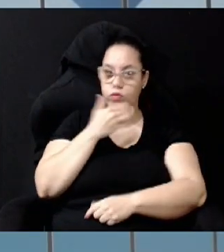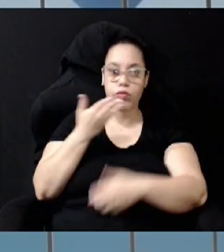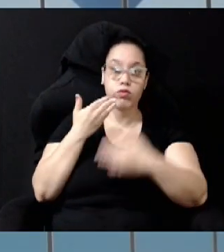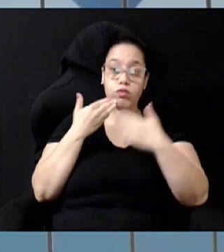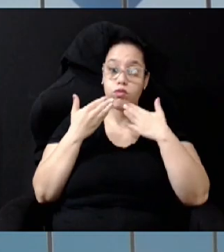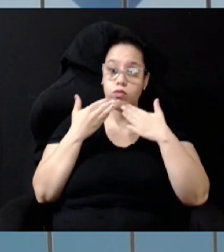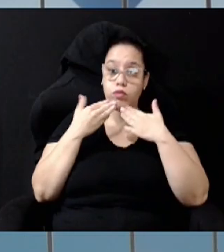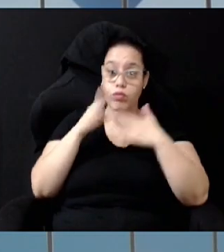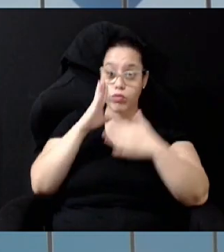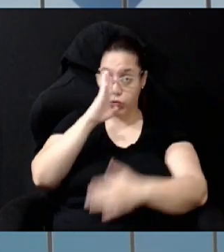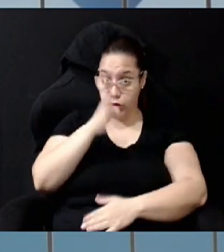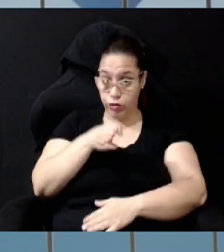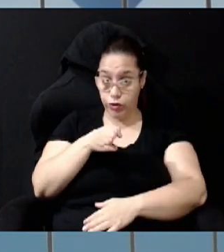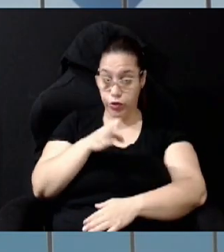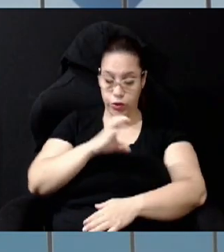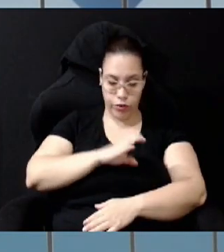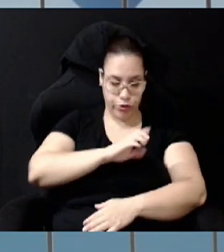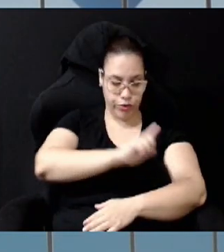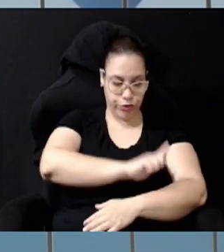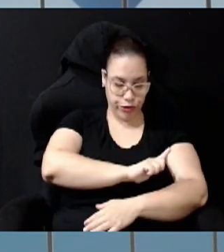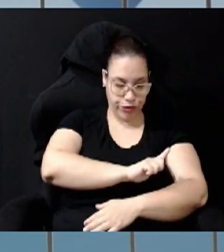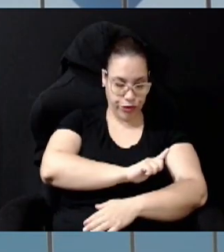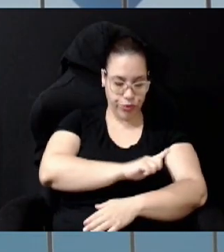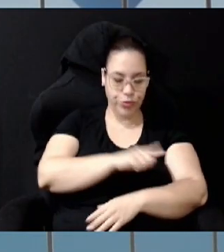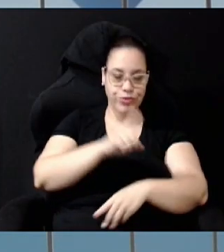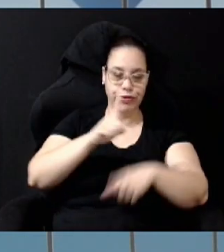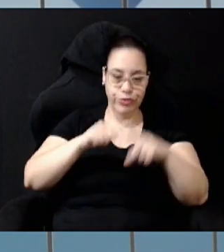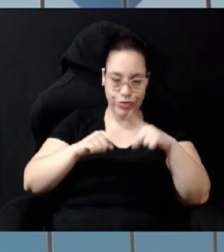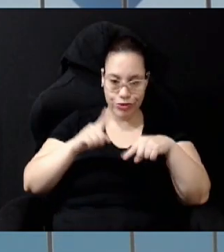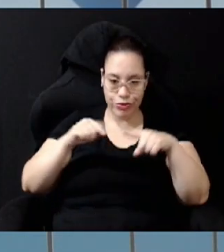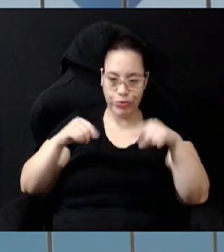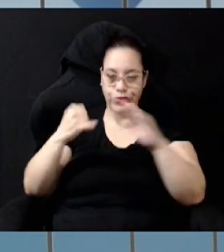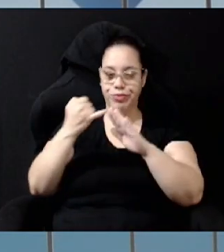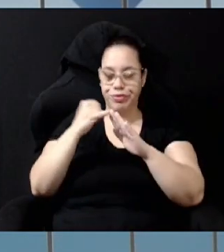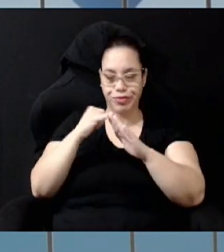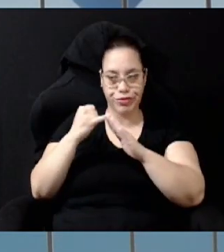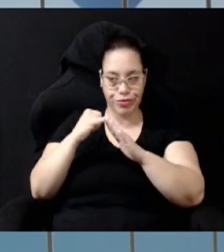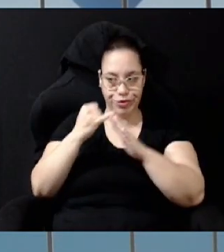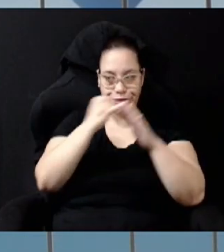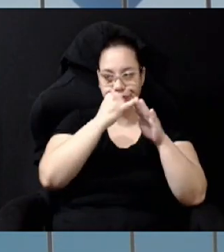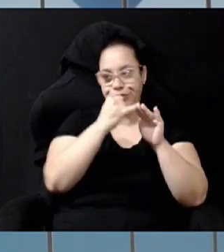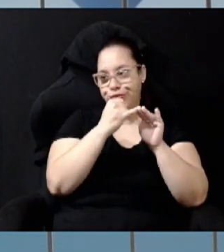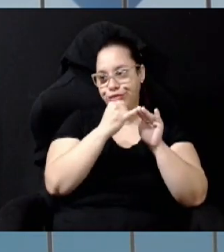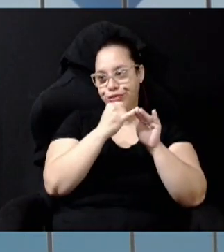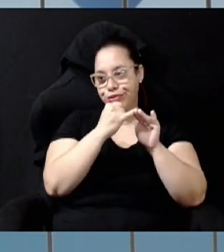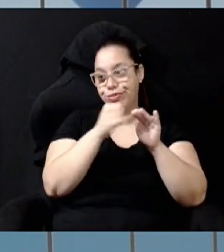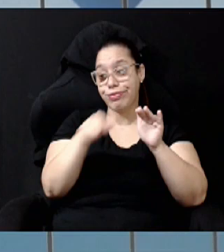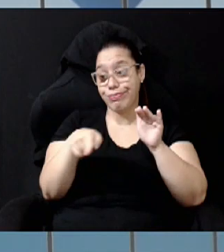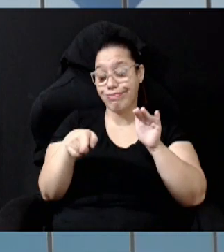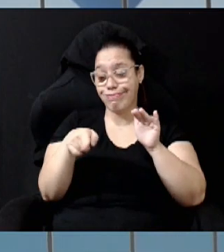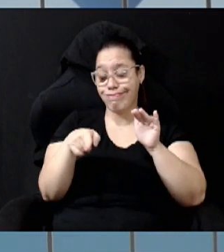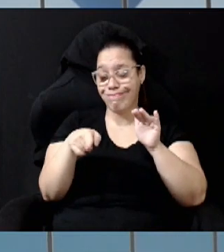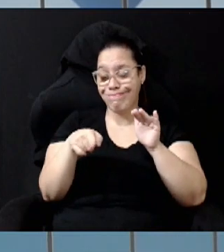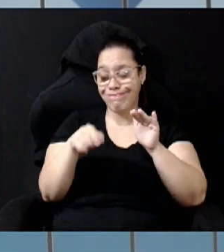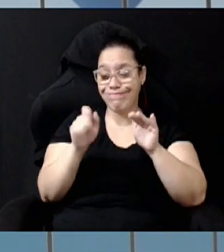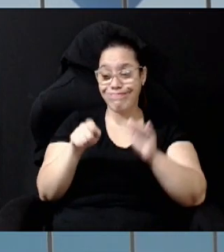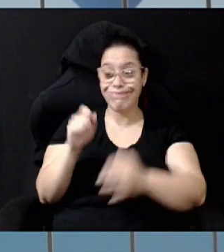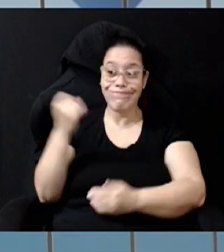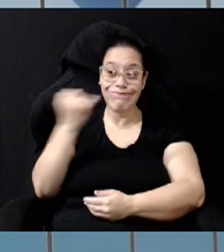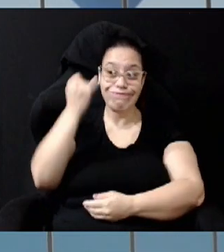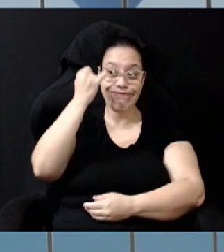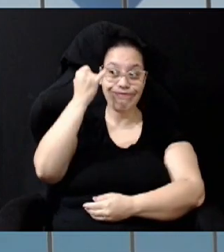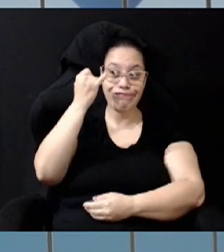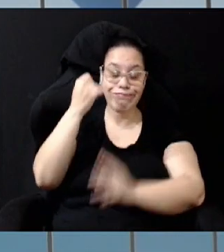do Campo Grande, onde você tem vários empreendimentos, e daí eu acho que esse que é o ponto importante, né? Quando você tem